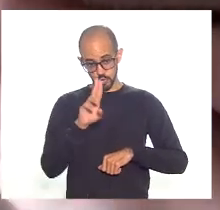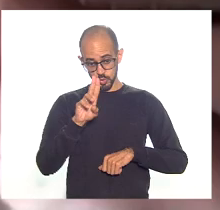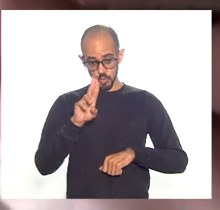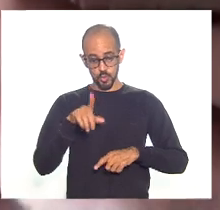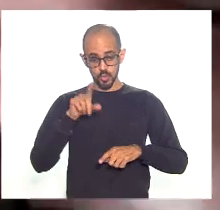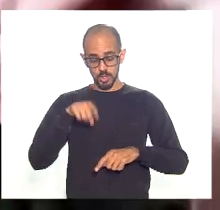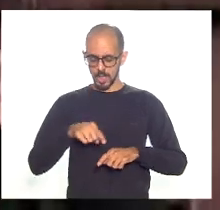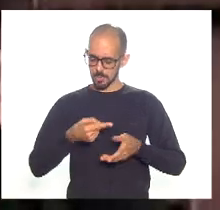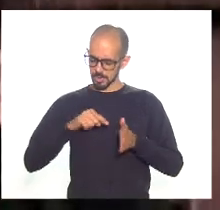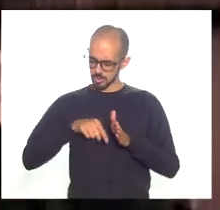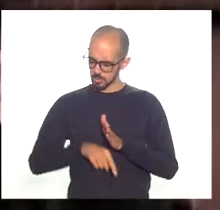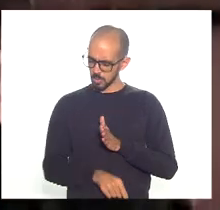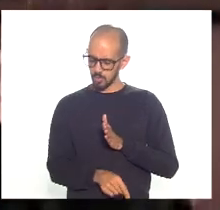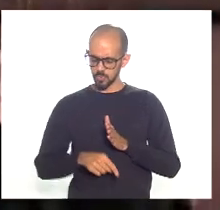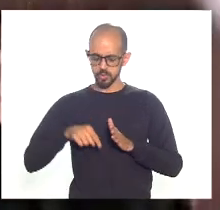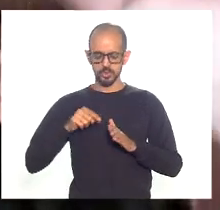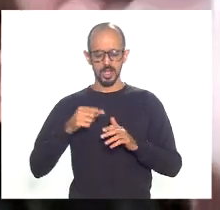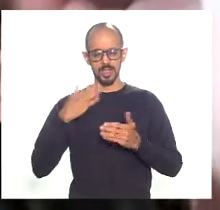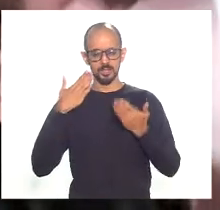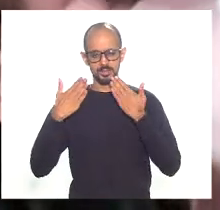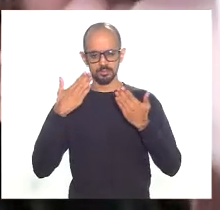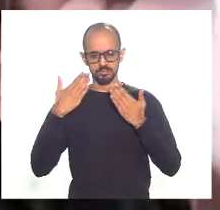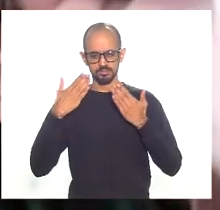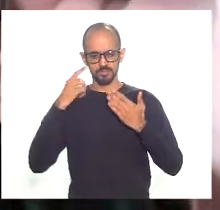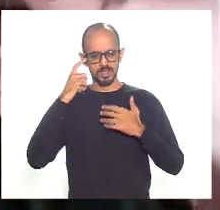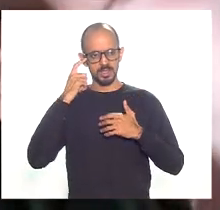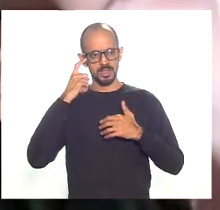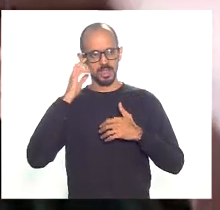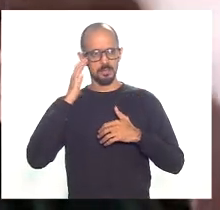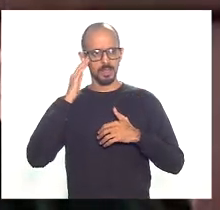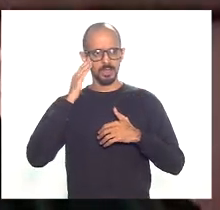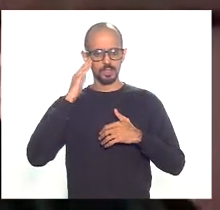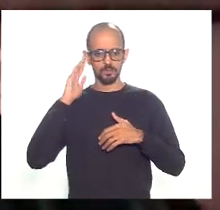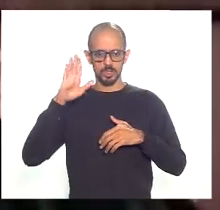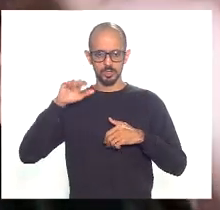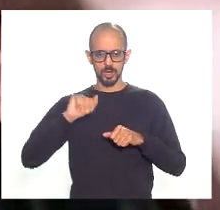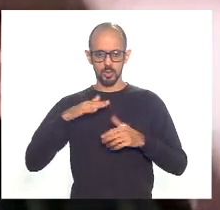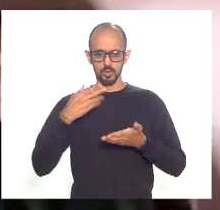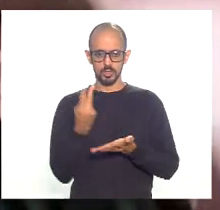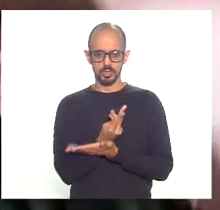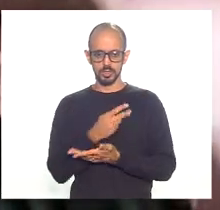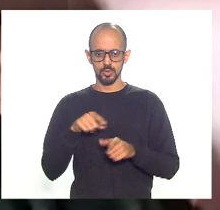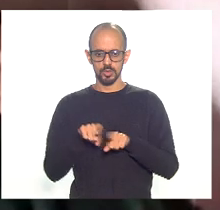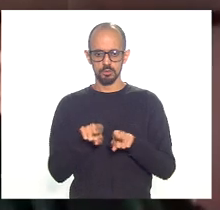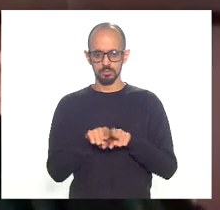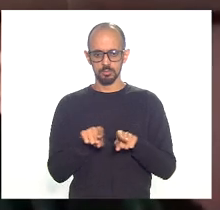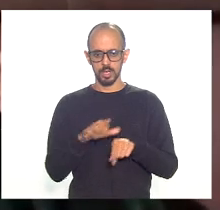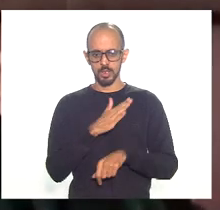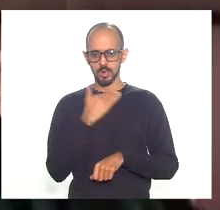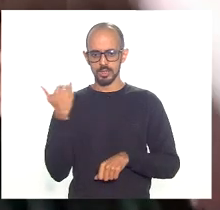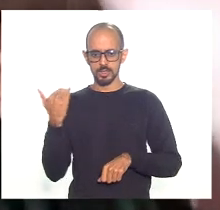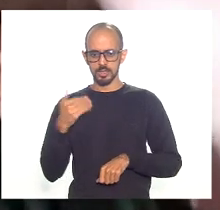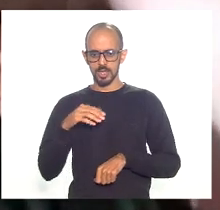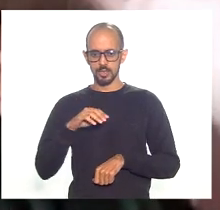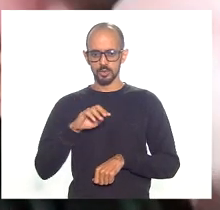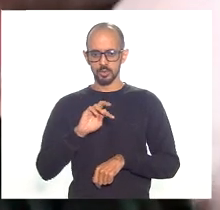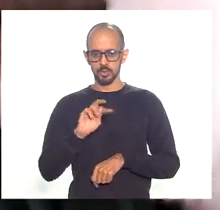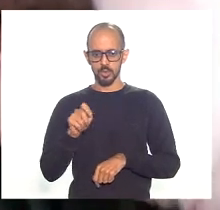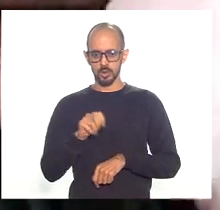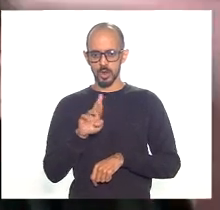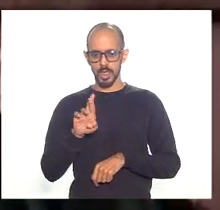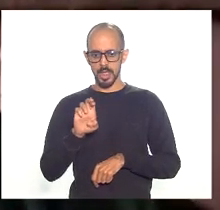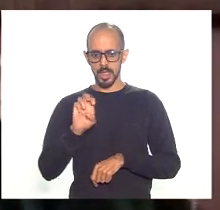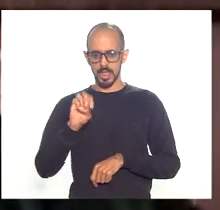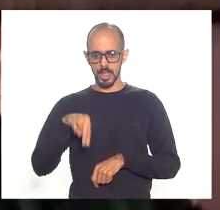aprofundar a reflexão. Tivemos o assassinato, né, do Henri Borel, que coloca a gente de novo com